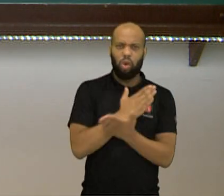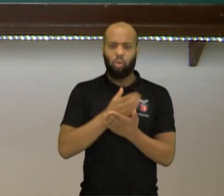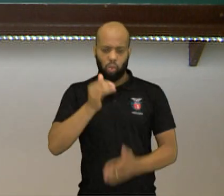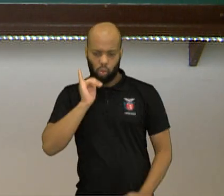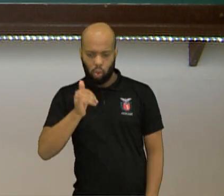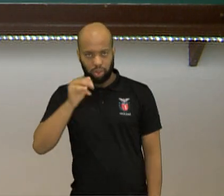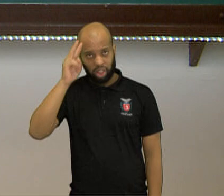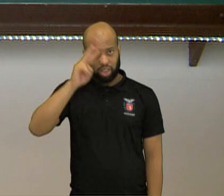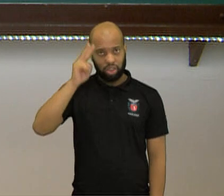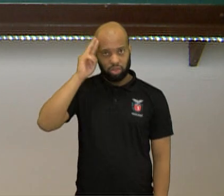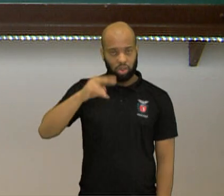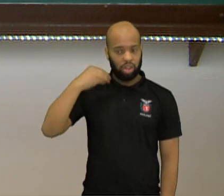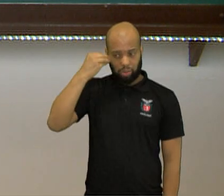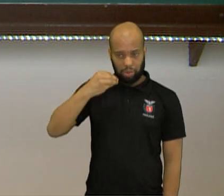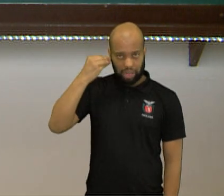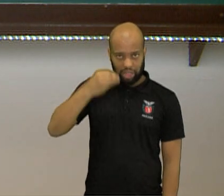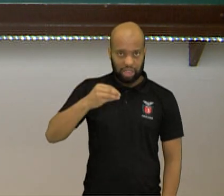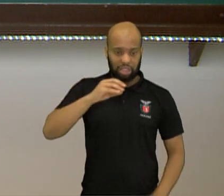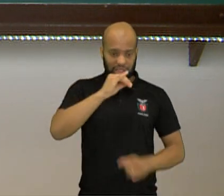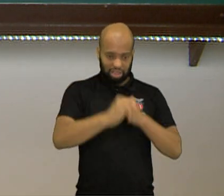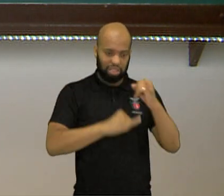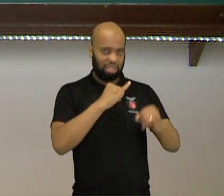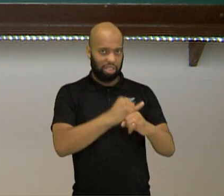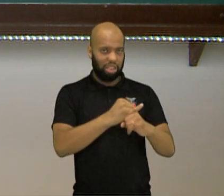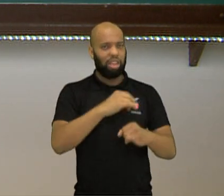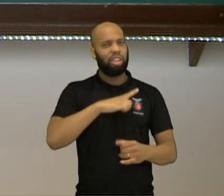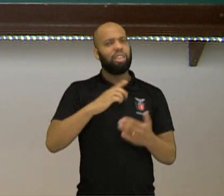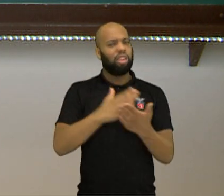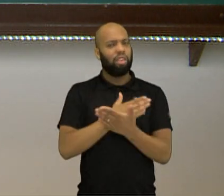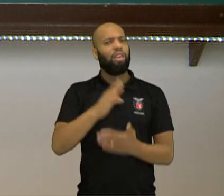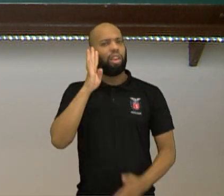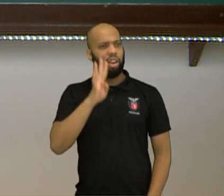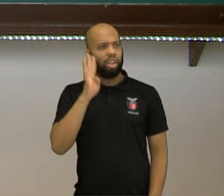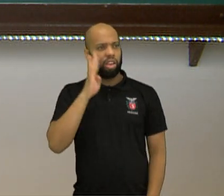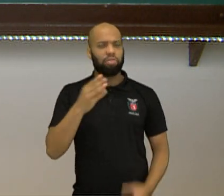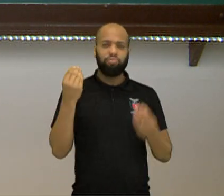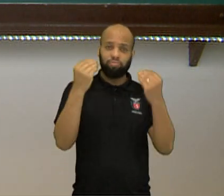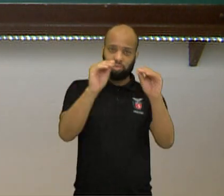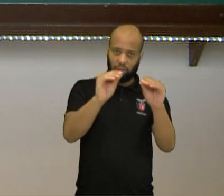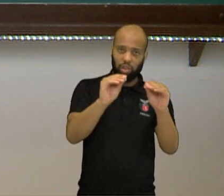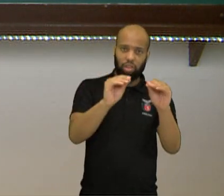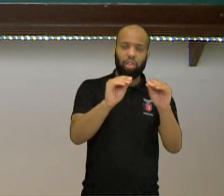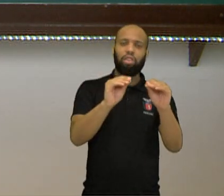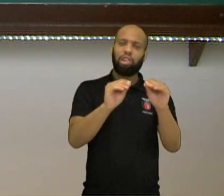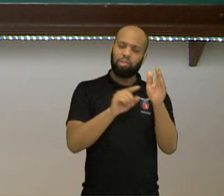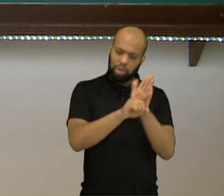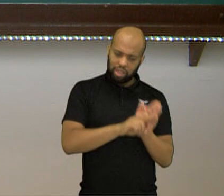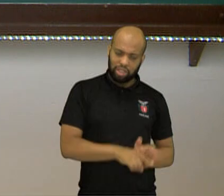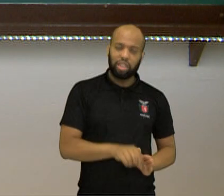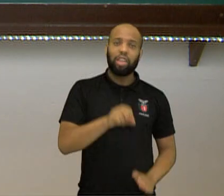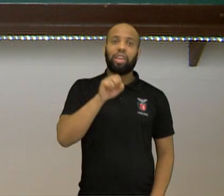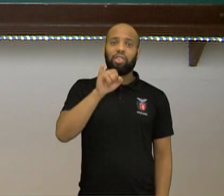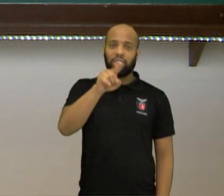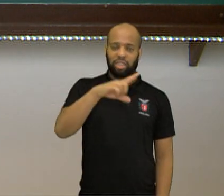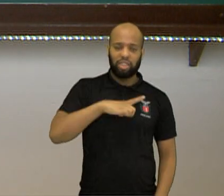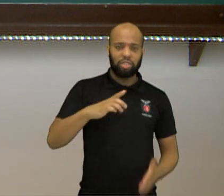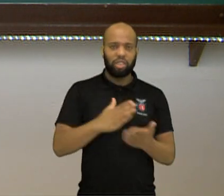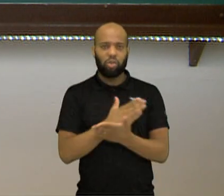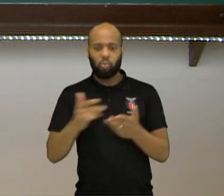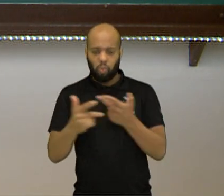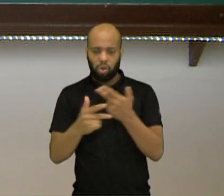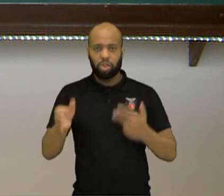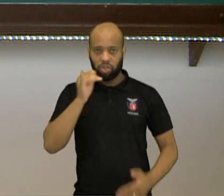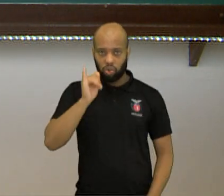internet? Tem cada relato bacana. Digita aí, ó, procura. Quando você tem algo a relatar, você